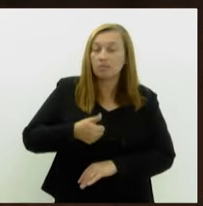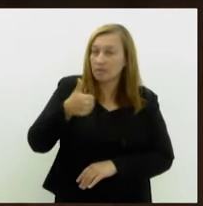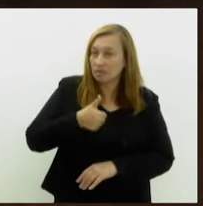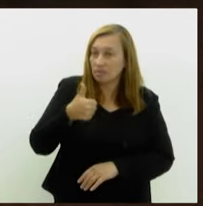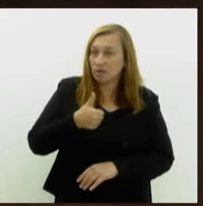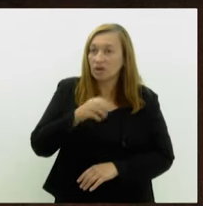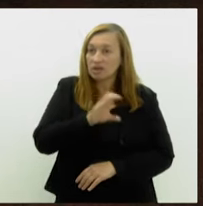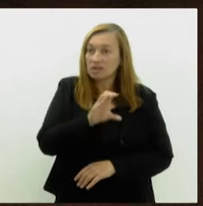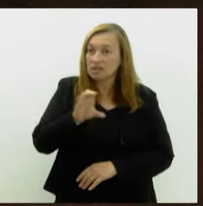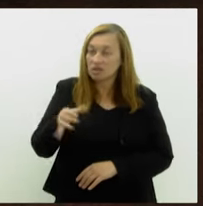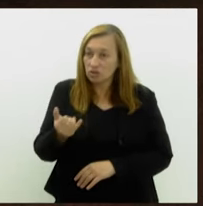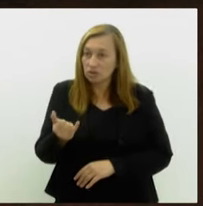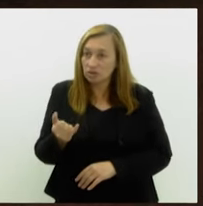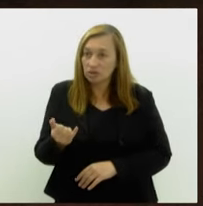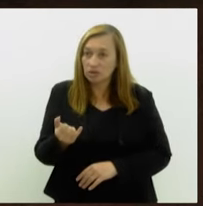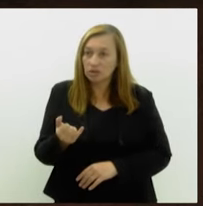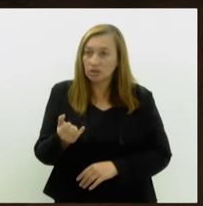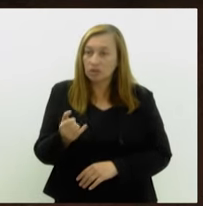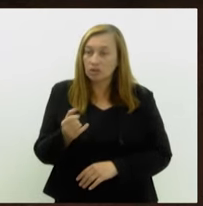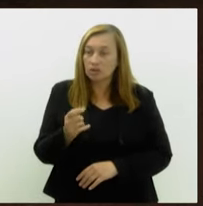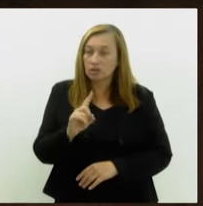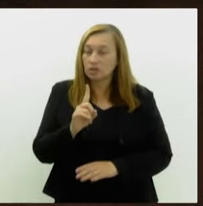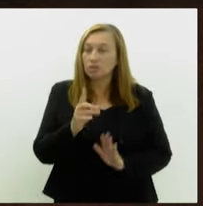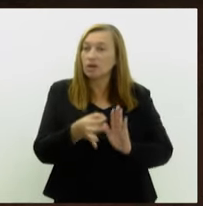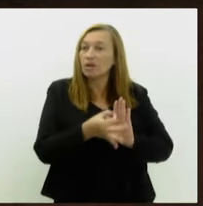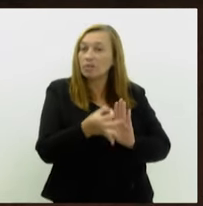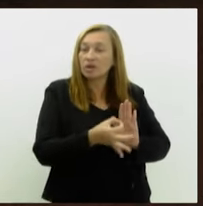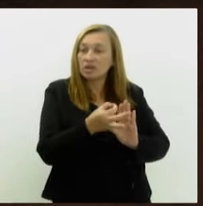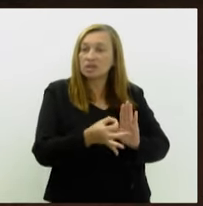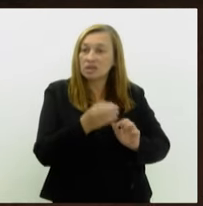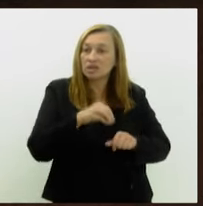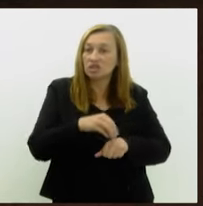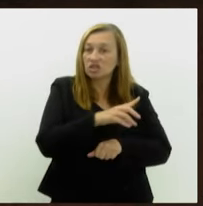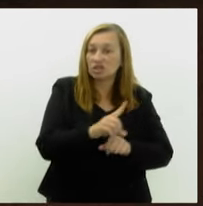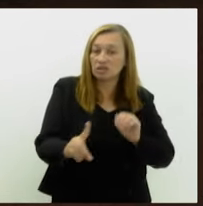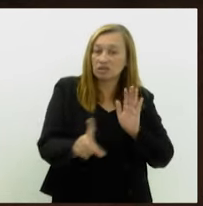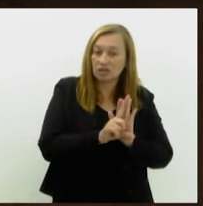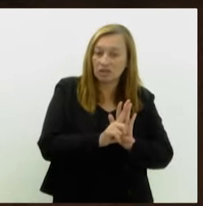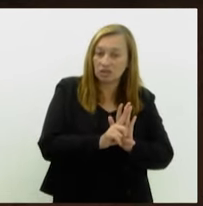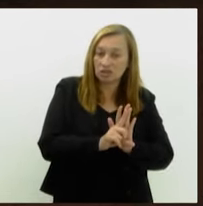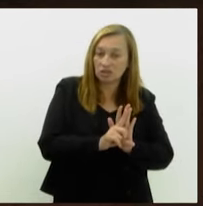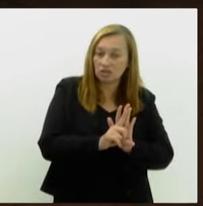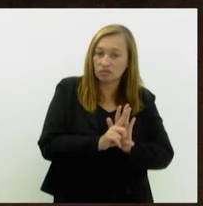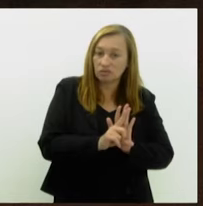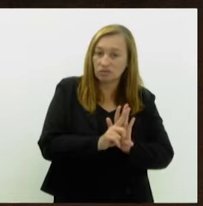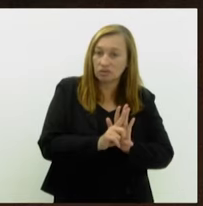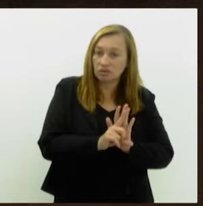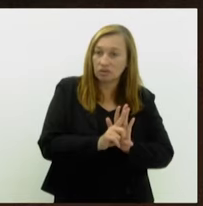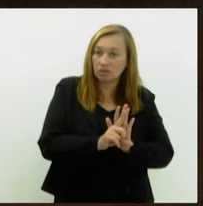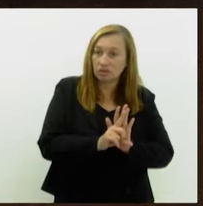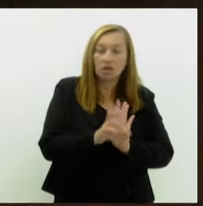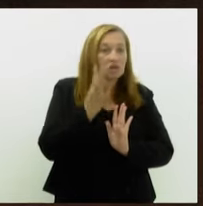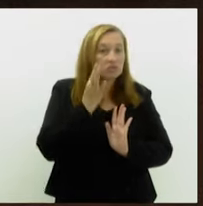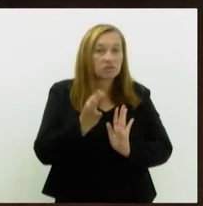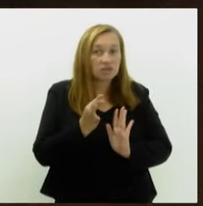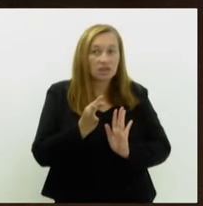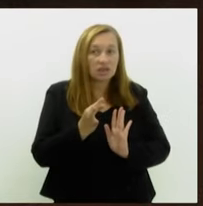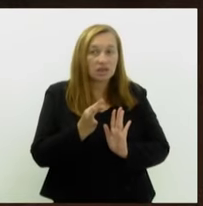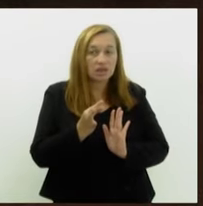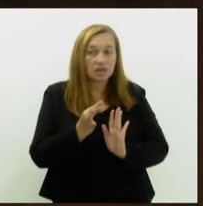a CCJ não dá parecer sobre indicações legislativas. Eu não sei se Vossa